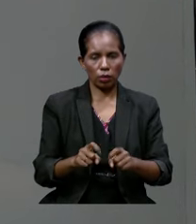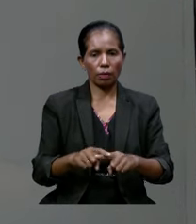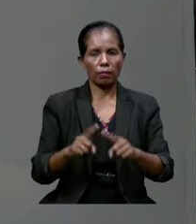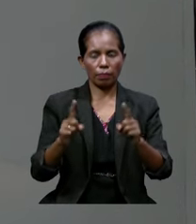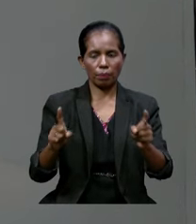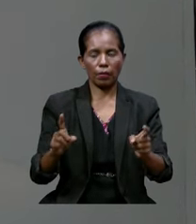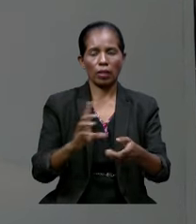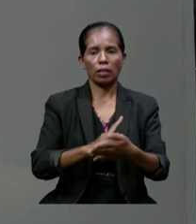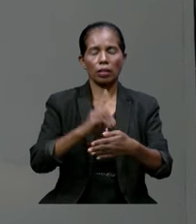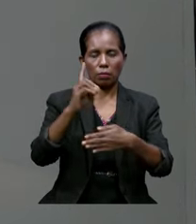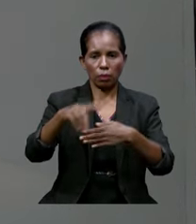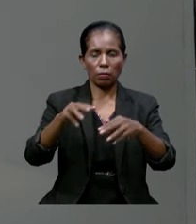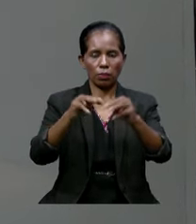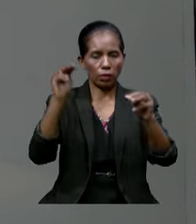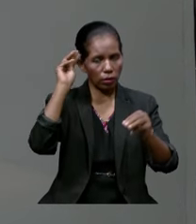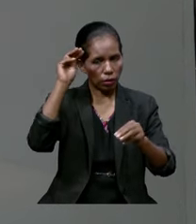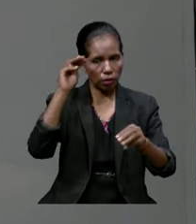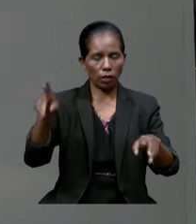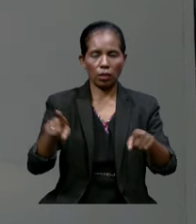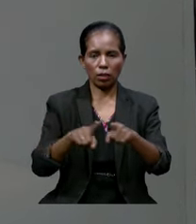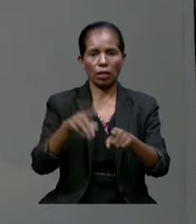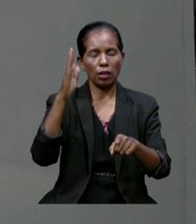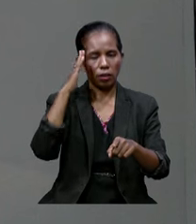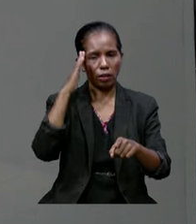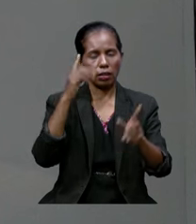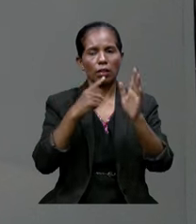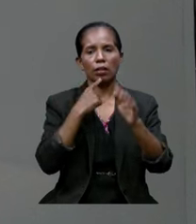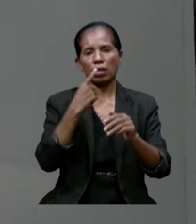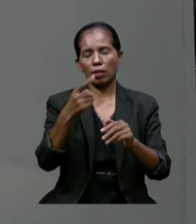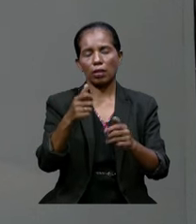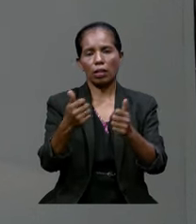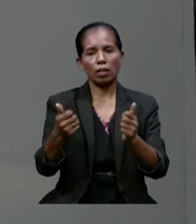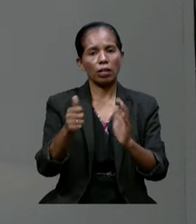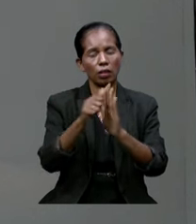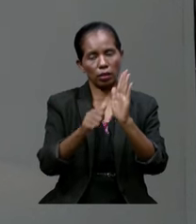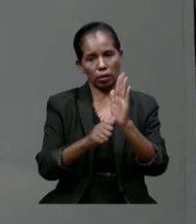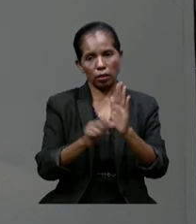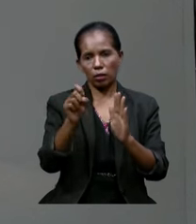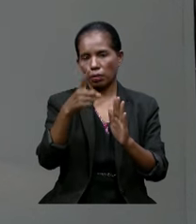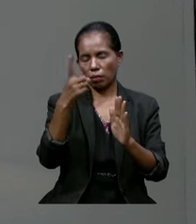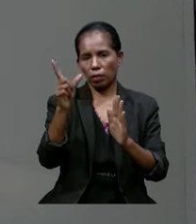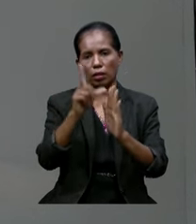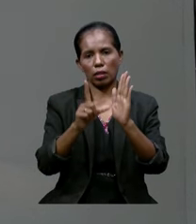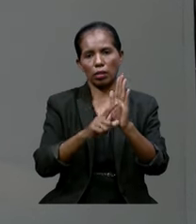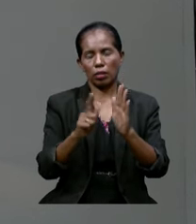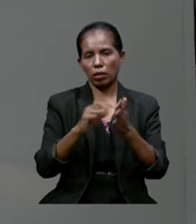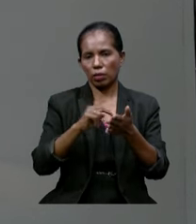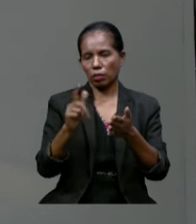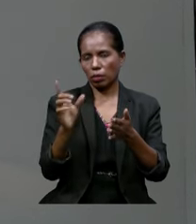mediadamente diploma ministerial, anexan hatete e artigo 11, husi decreto-lei número